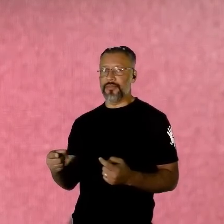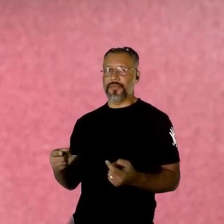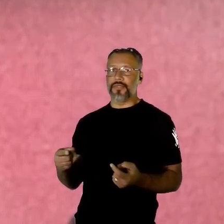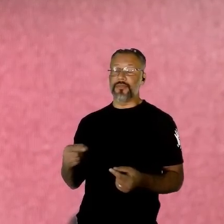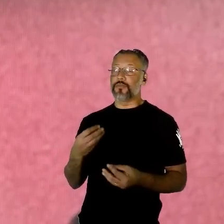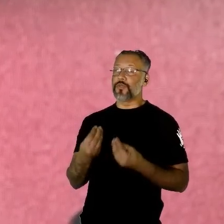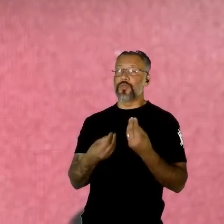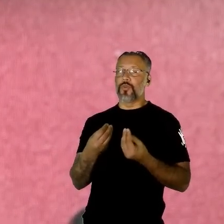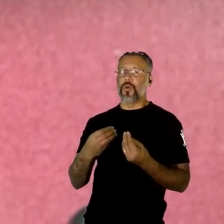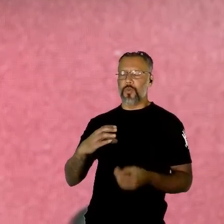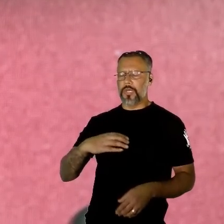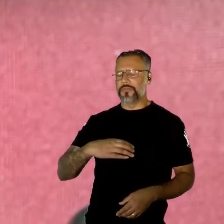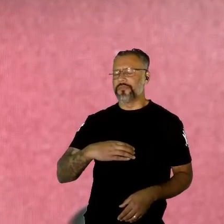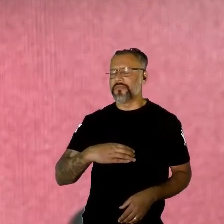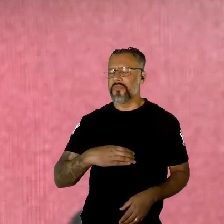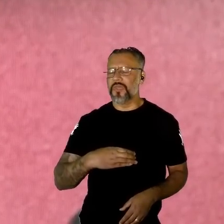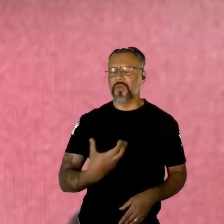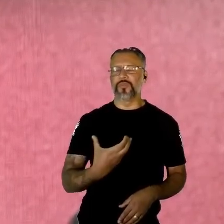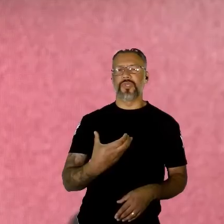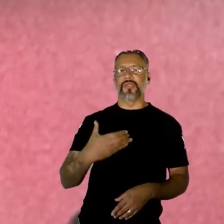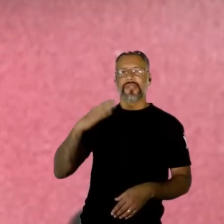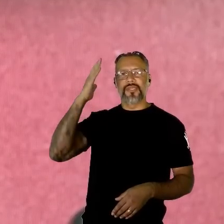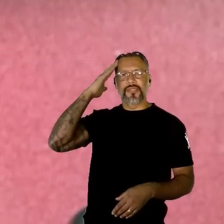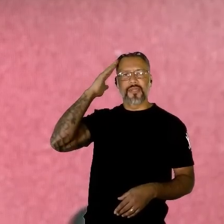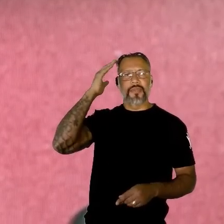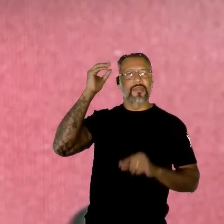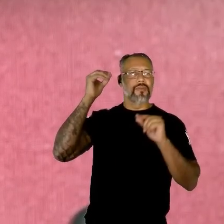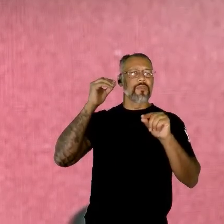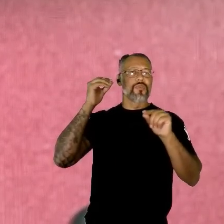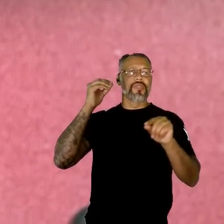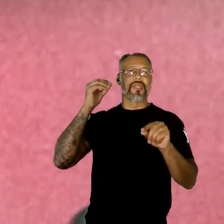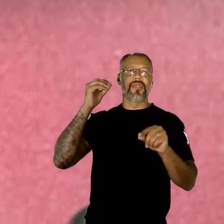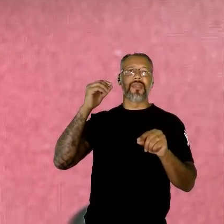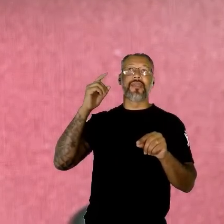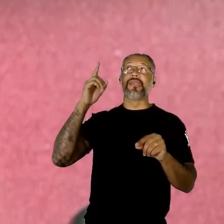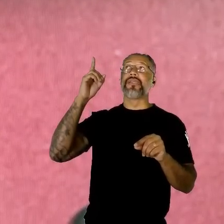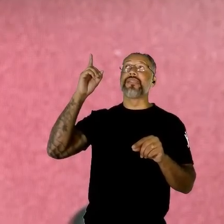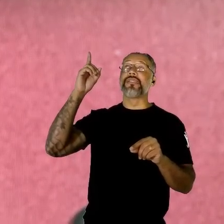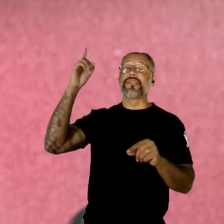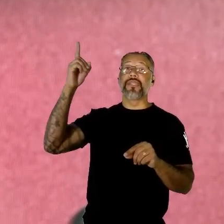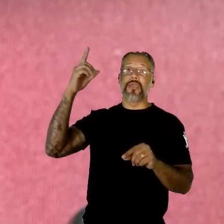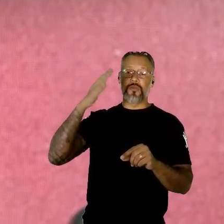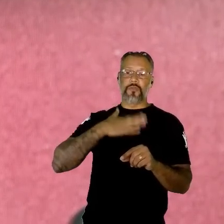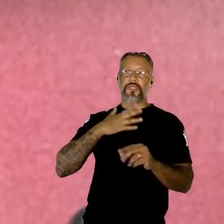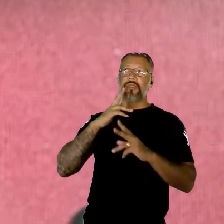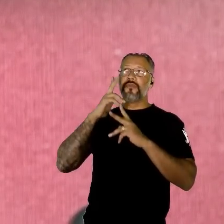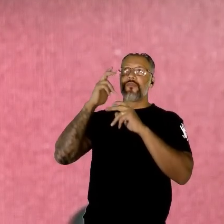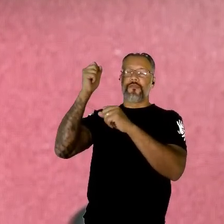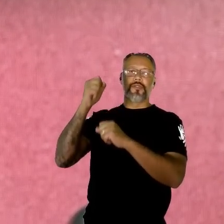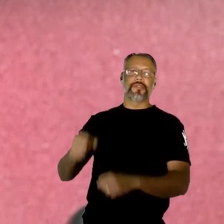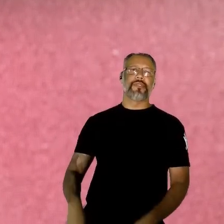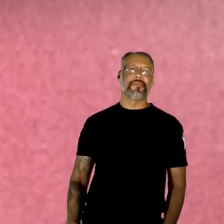ter uma vida de ousadia onde eu sei onde tá meu espinafre eu sei